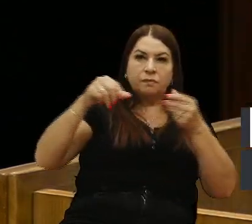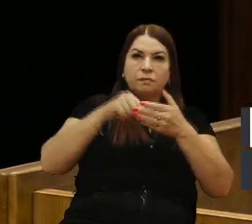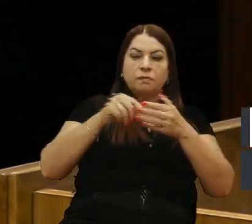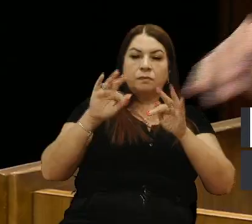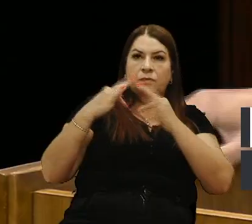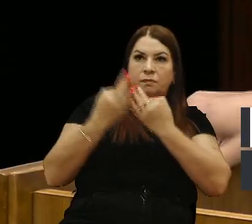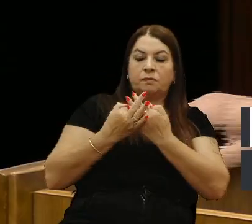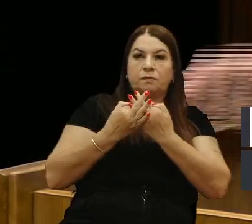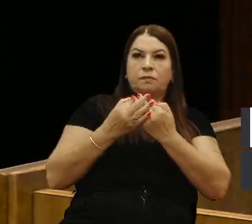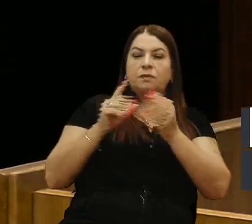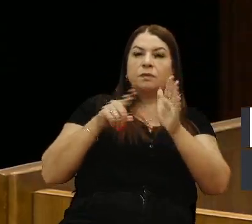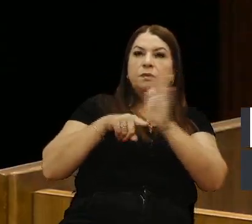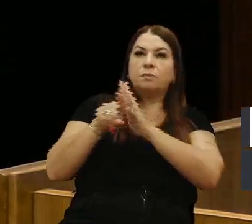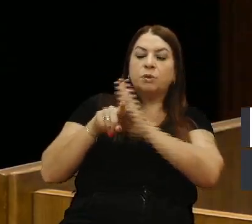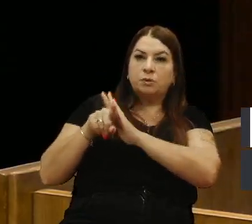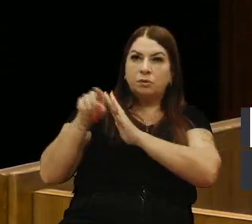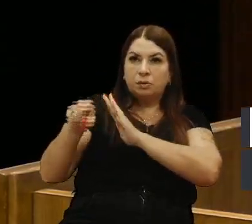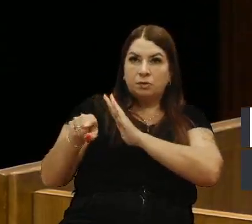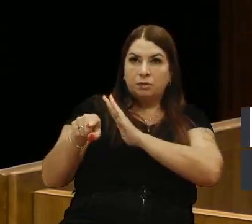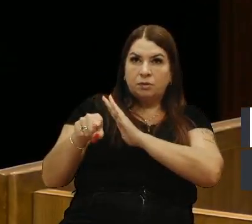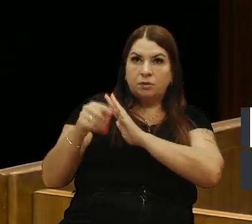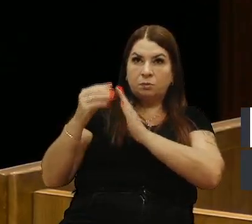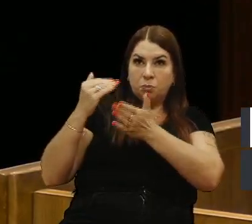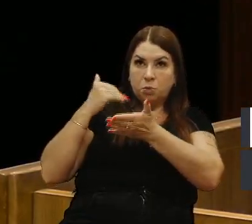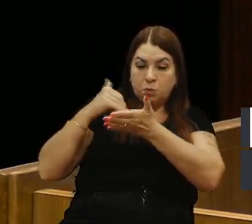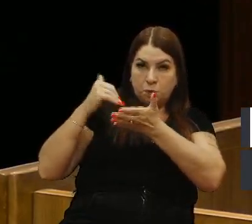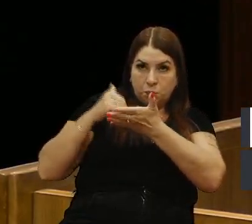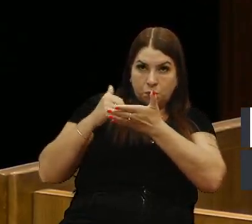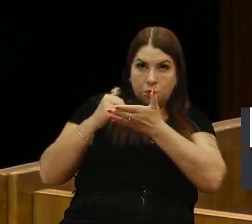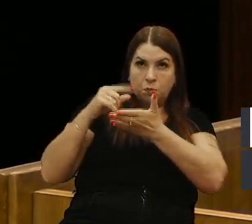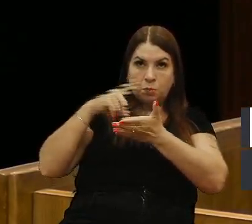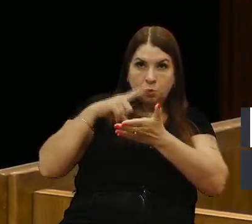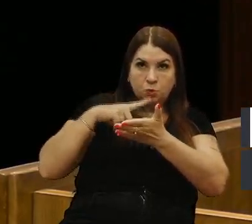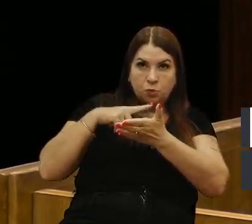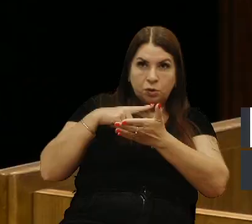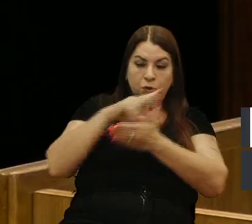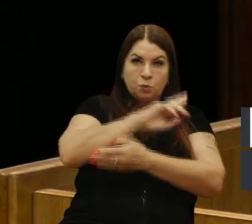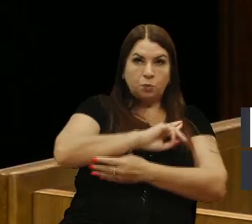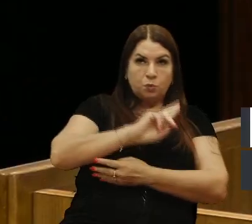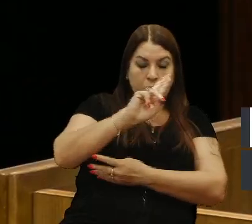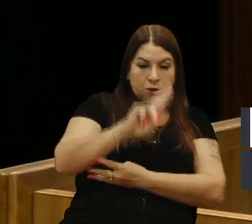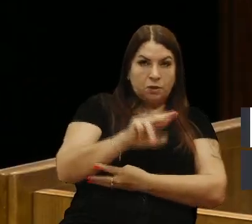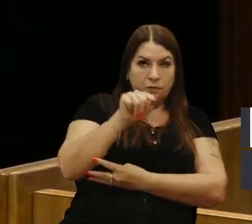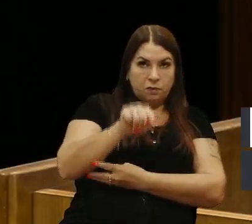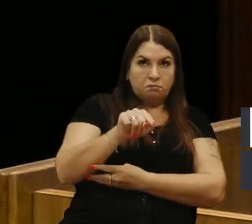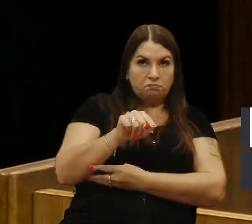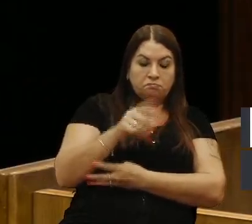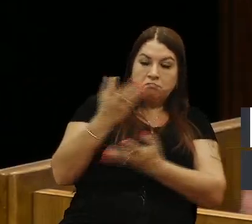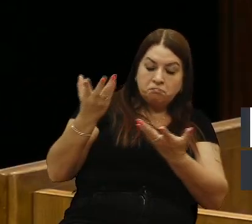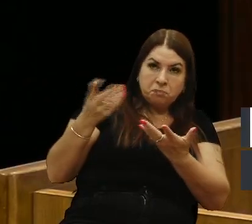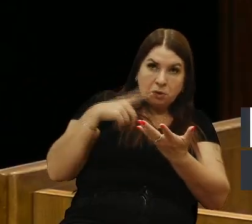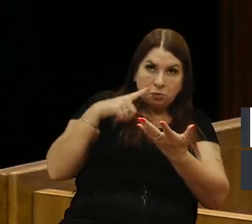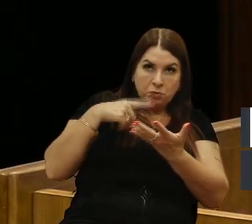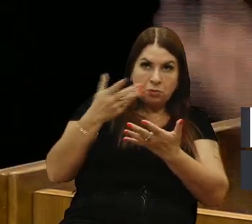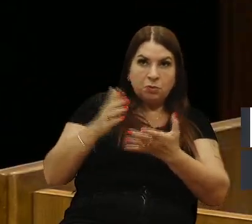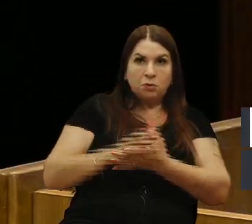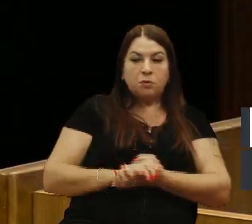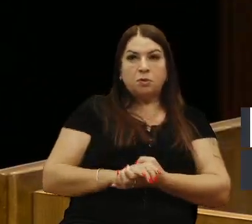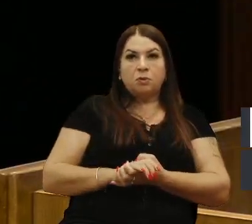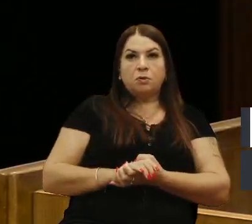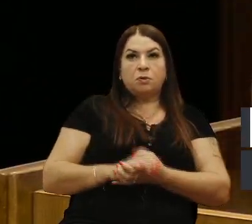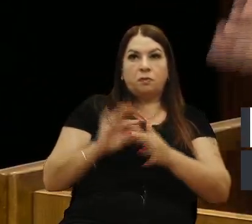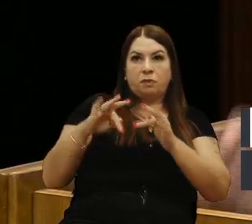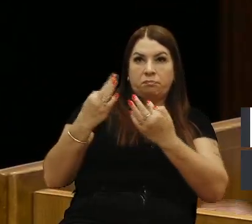famílias. Aí eu perguntei para o secretário, tinha um procurador. Aí eu disse, bom, vocês avisaram que vão tirar as